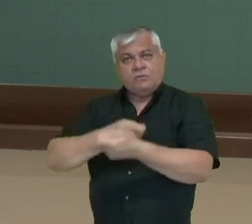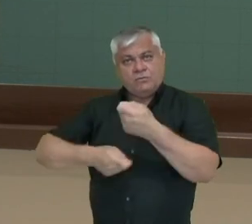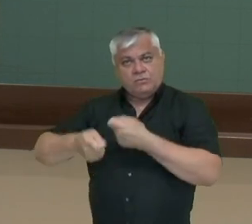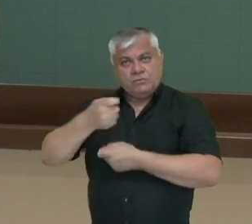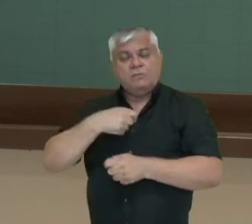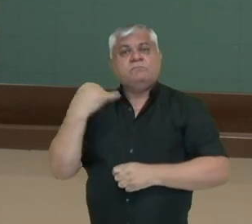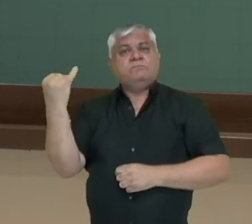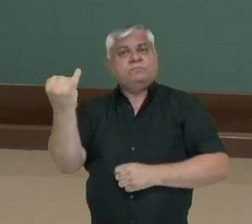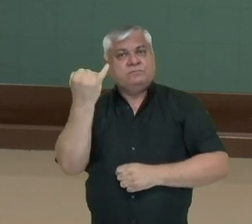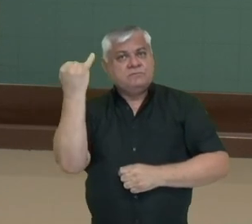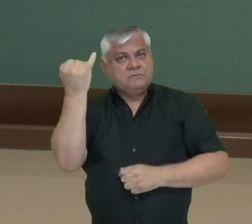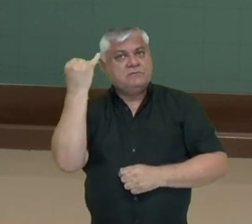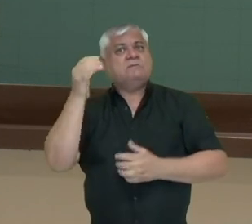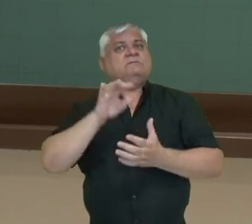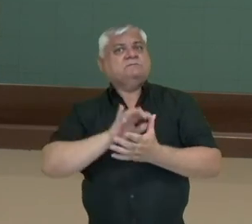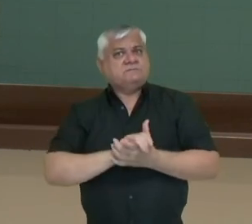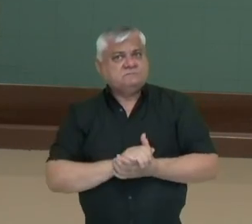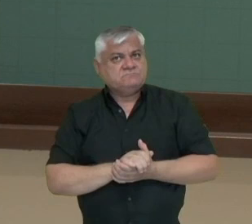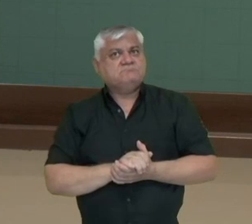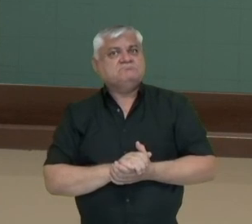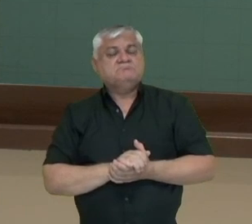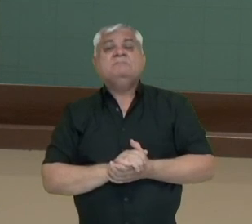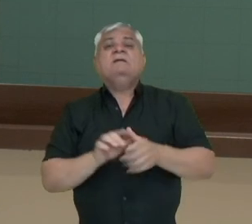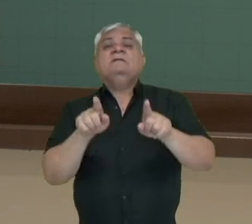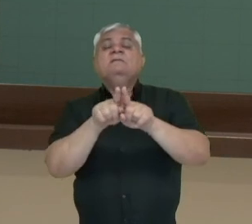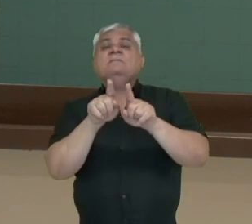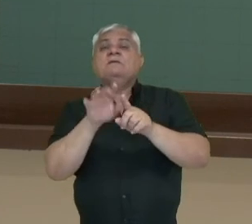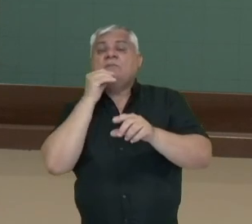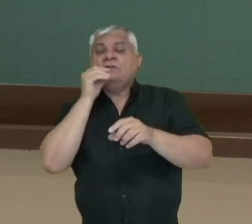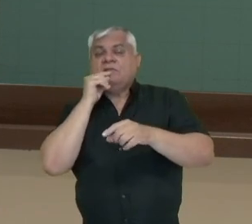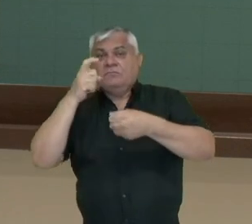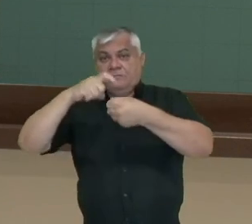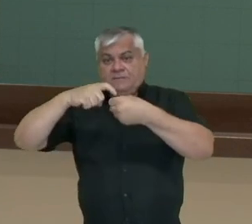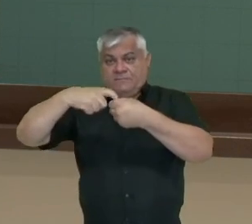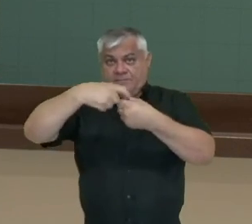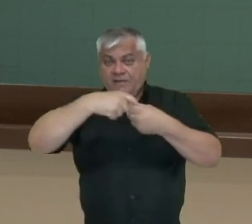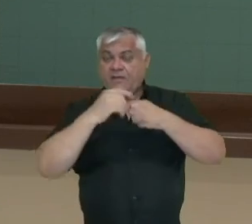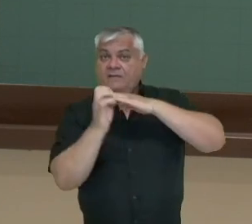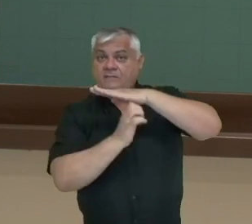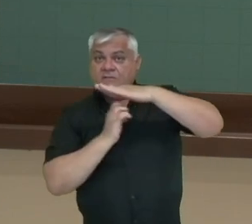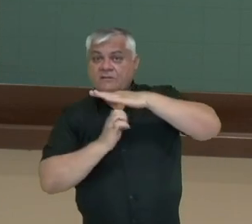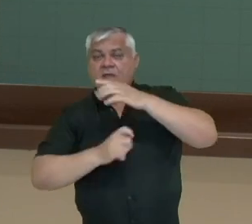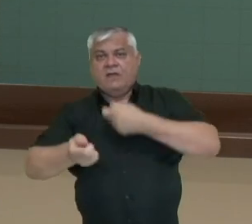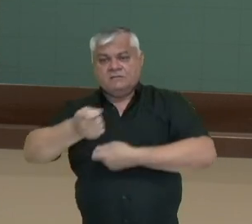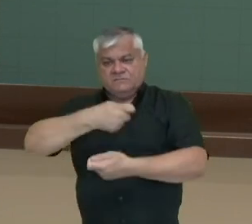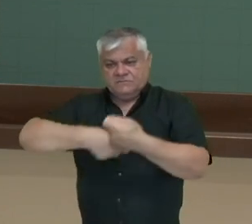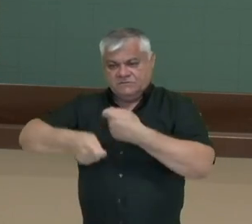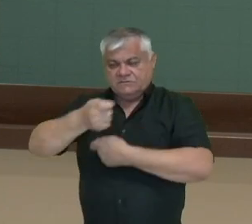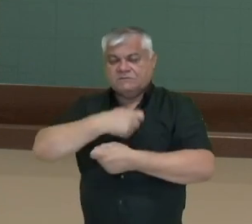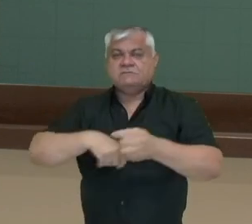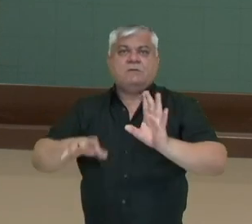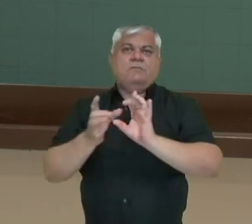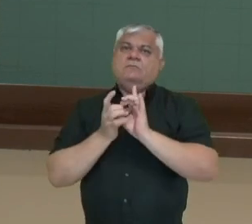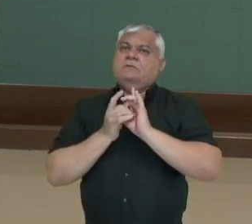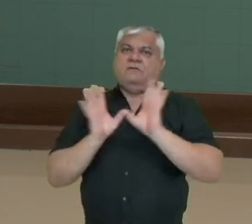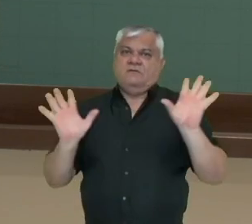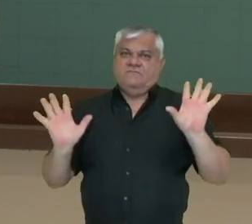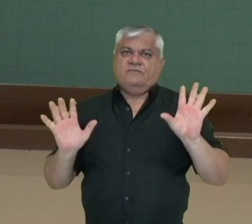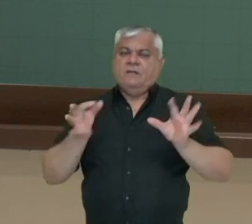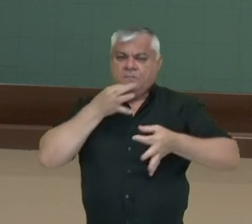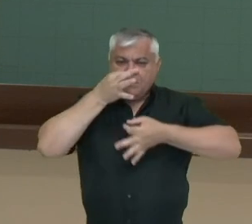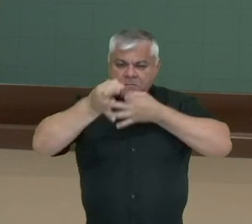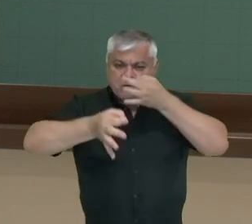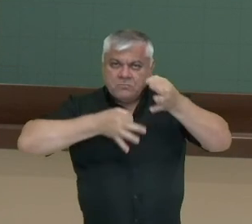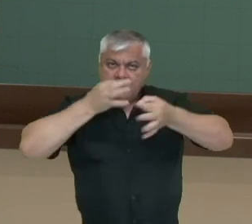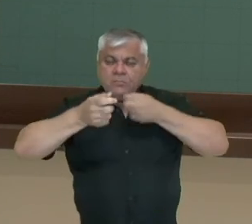muito importante para a nossa sociedade. As cooperativas caracterizam pela administração democrática e o